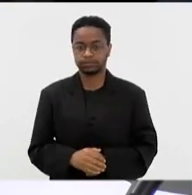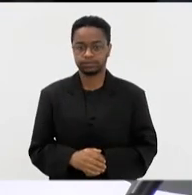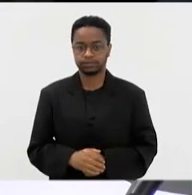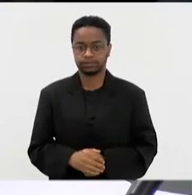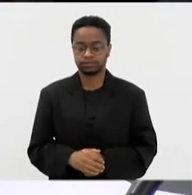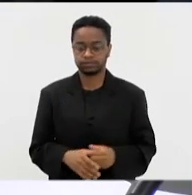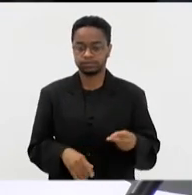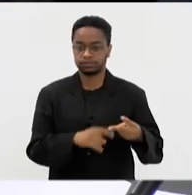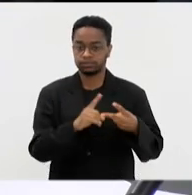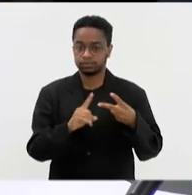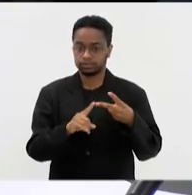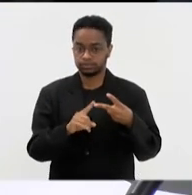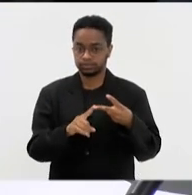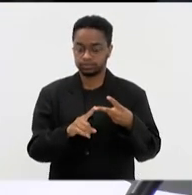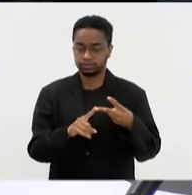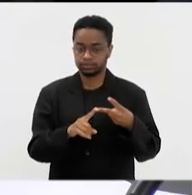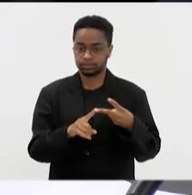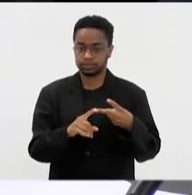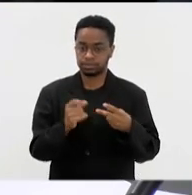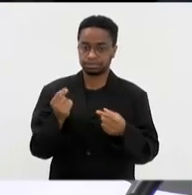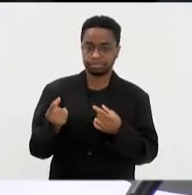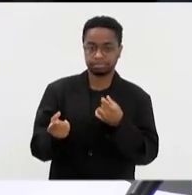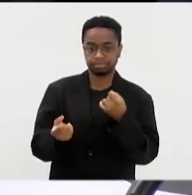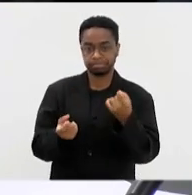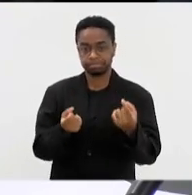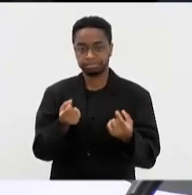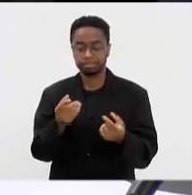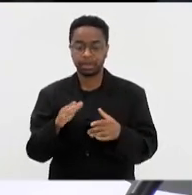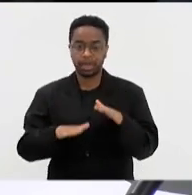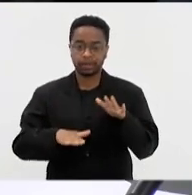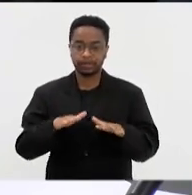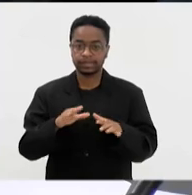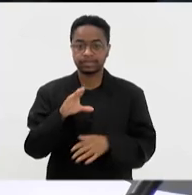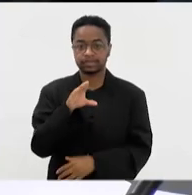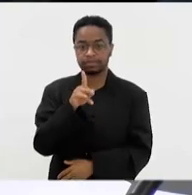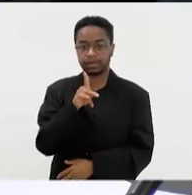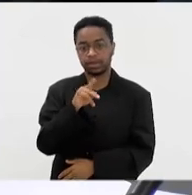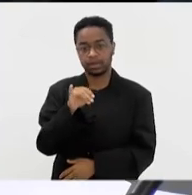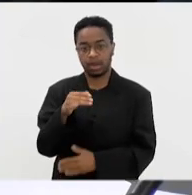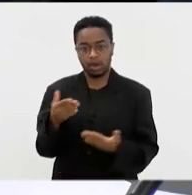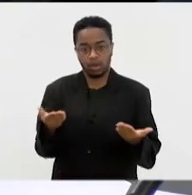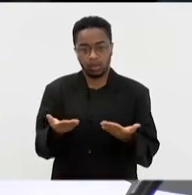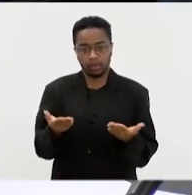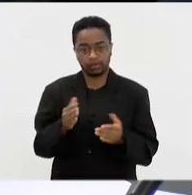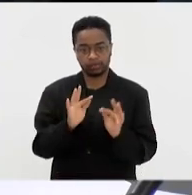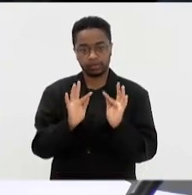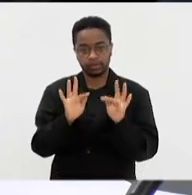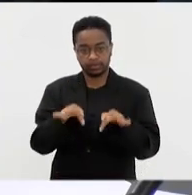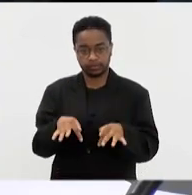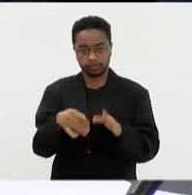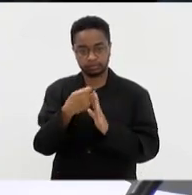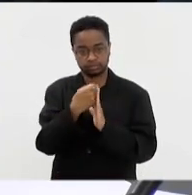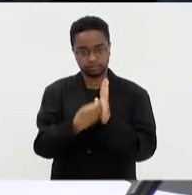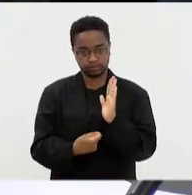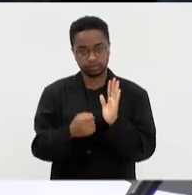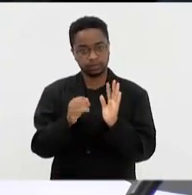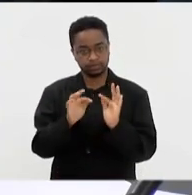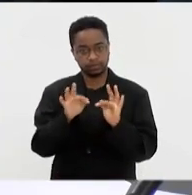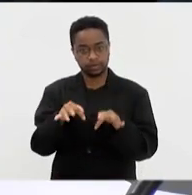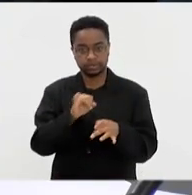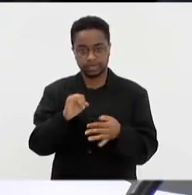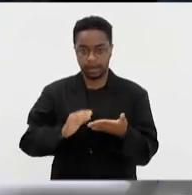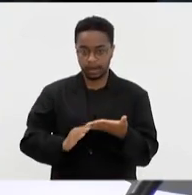Segundo, casualmente, a CPI está terminando, né, no seu relatório final sendo